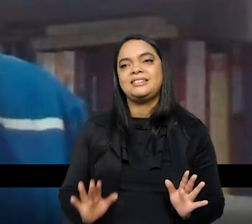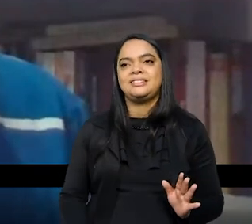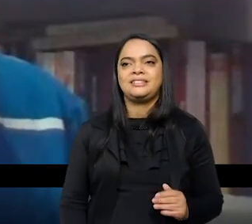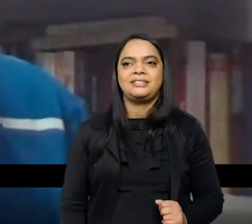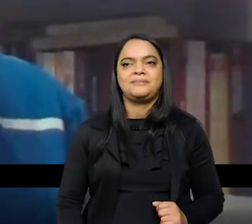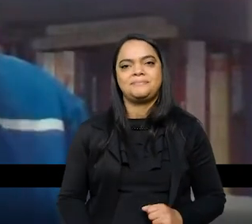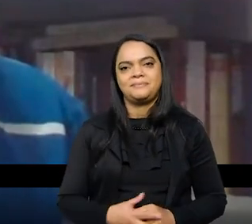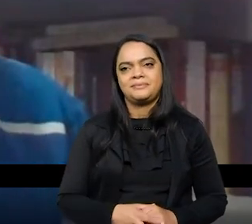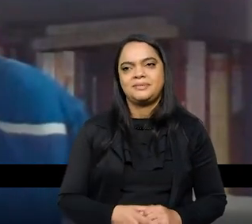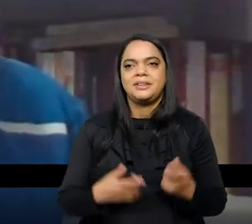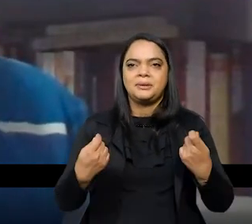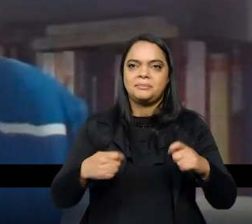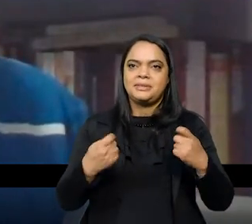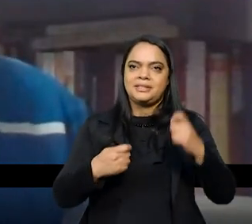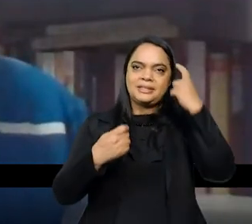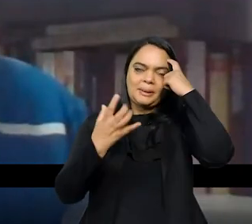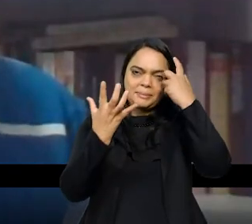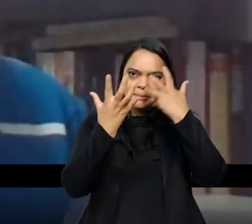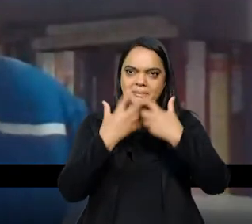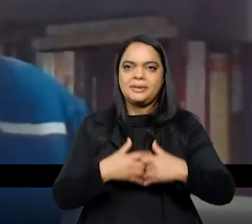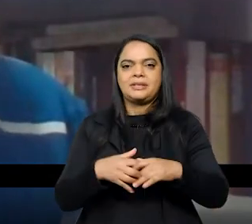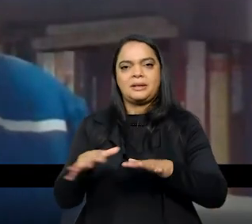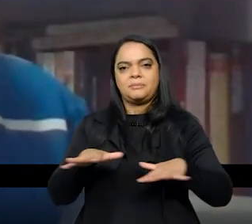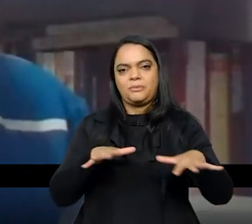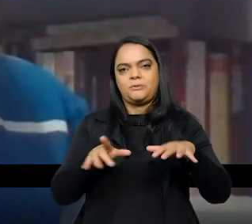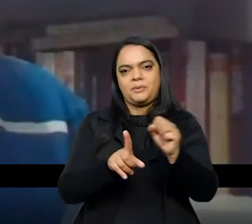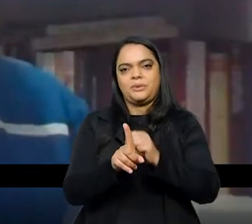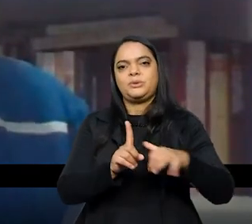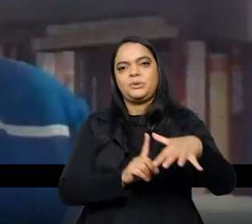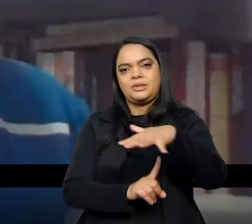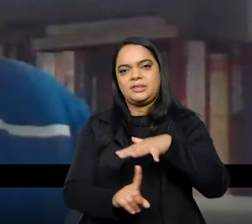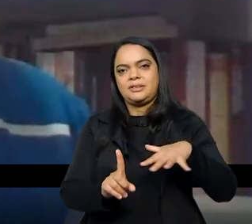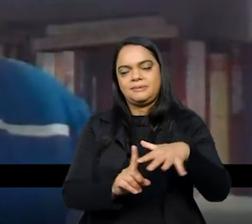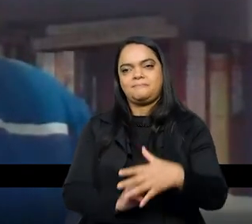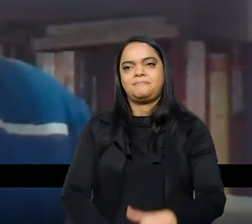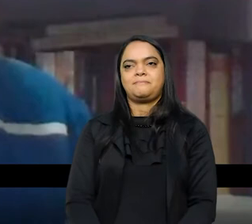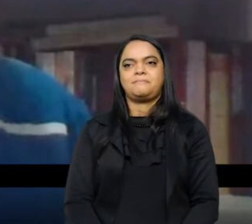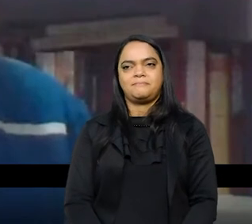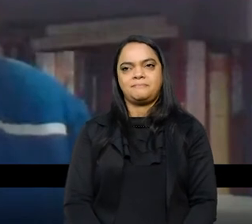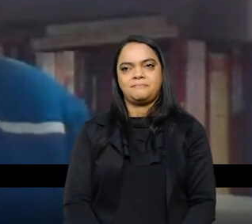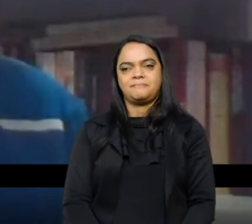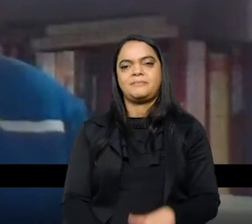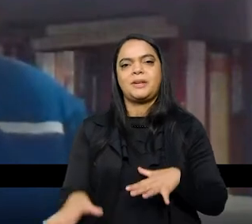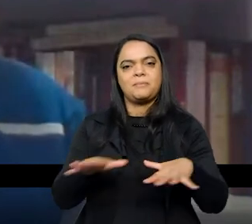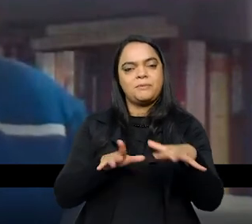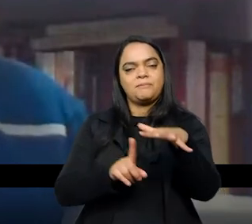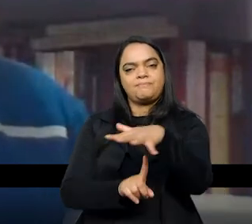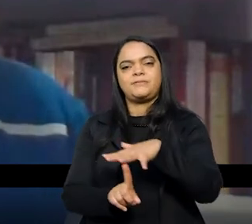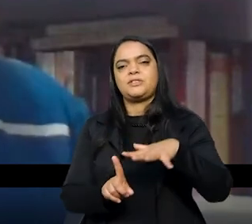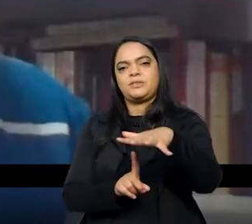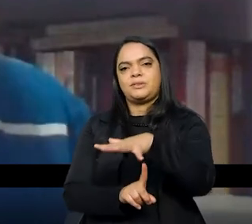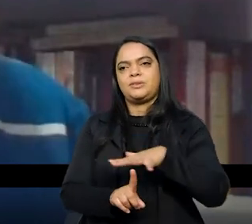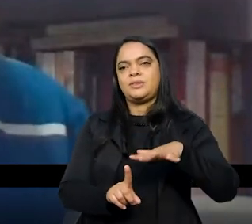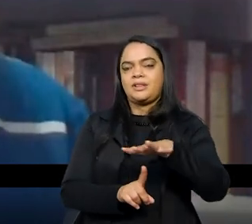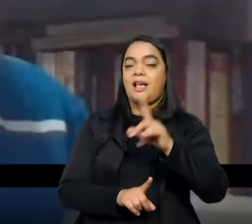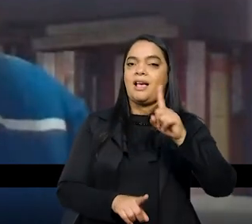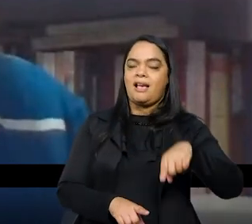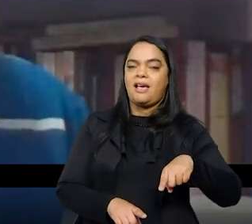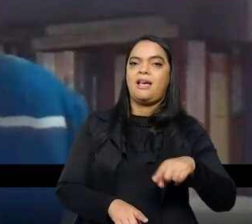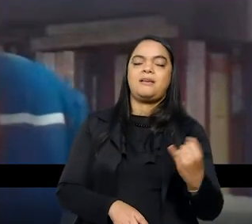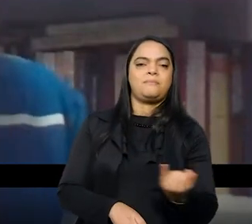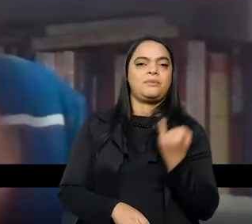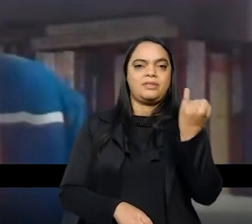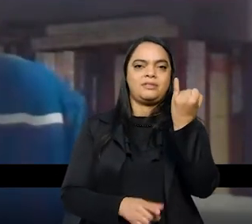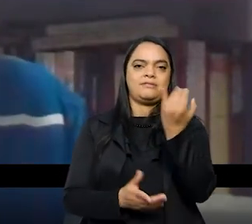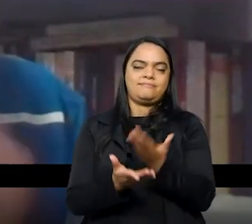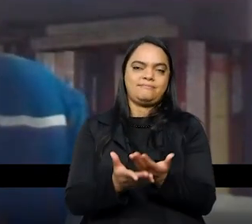pensar nesses movimentos sociais. Né? Esses movimentos sociais são uma pérola para a gente estudar. Né? E